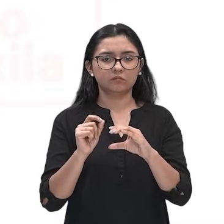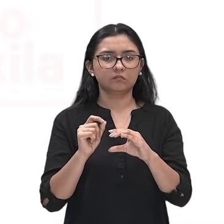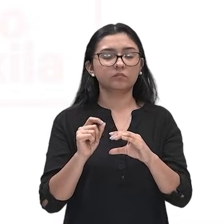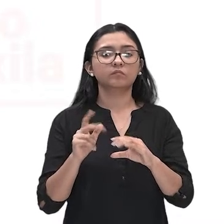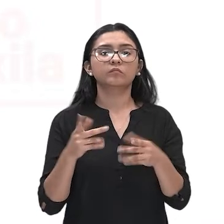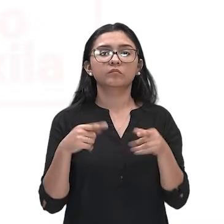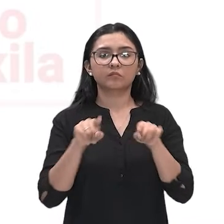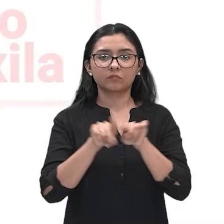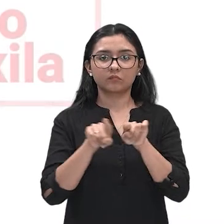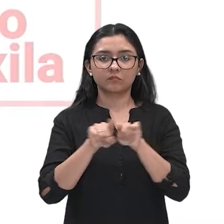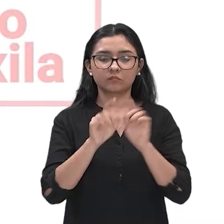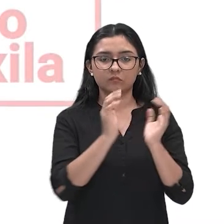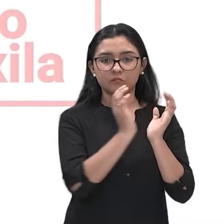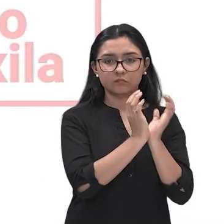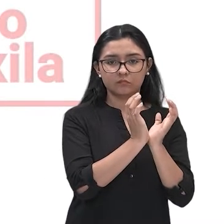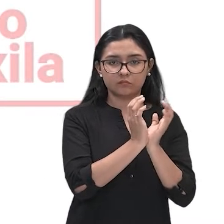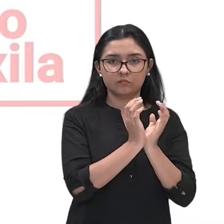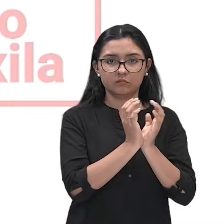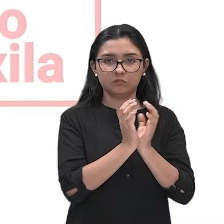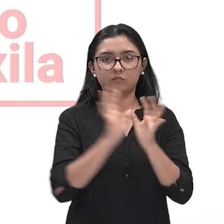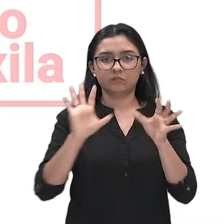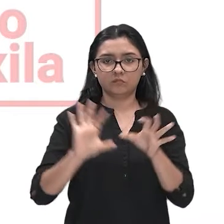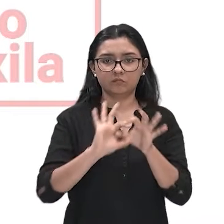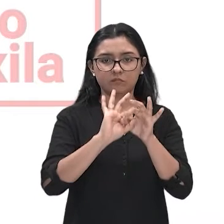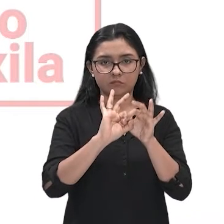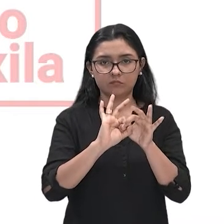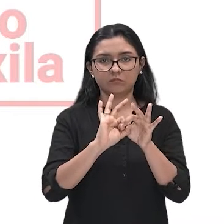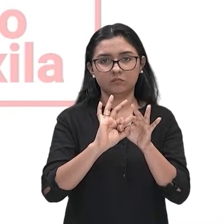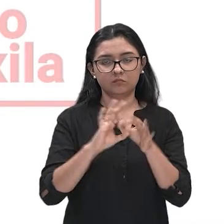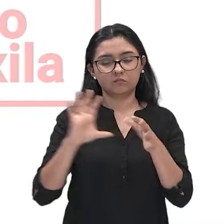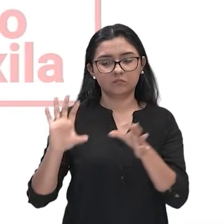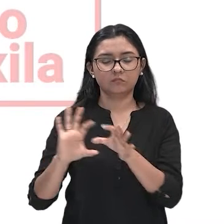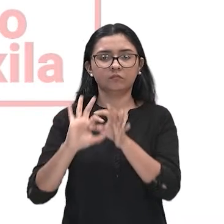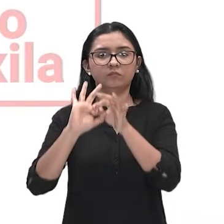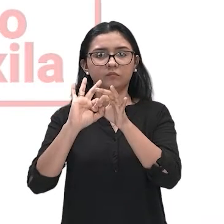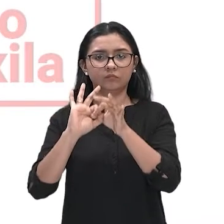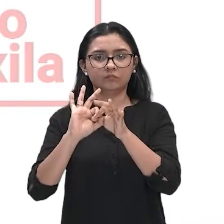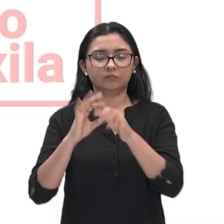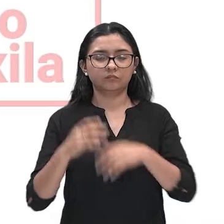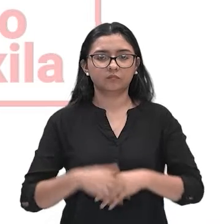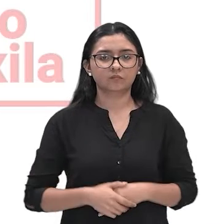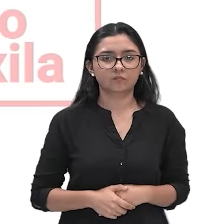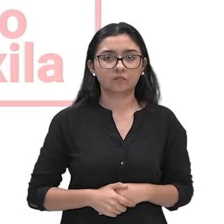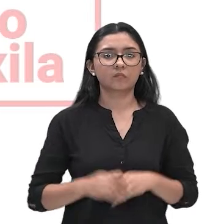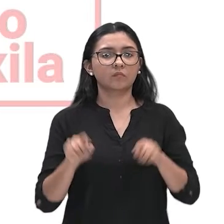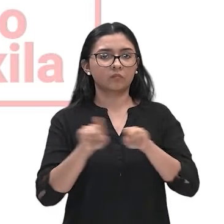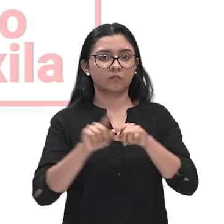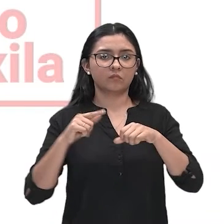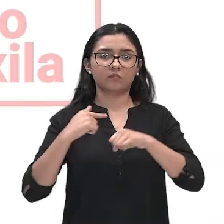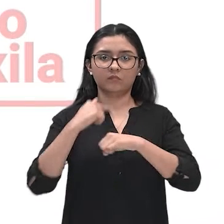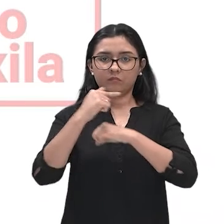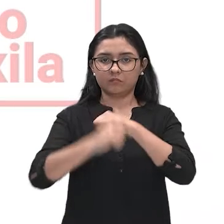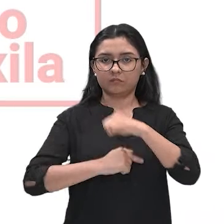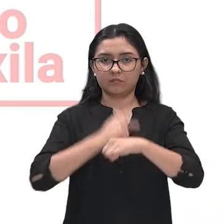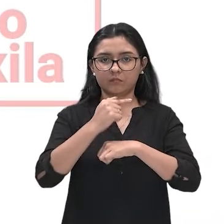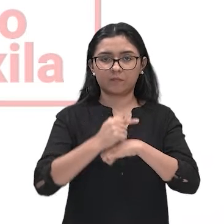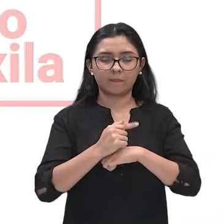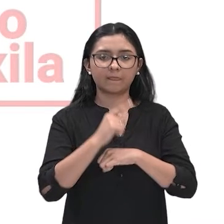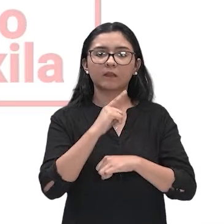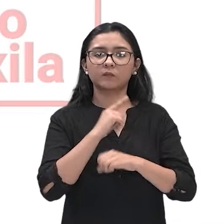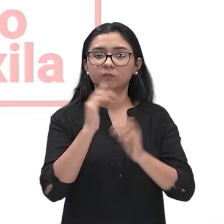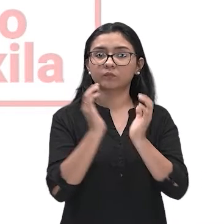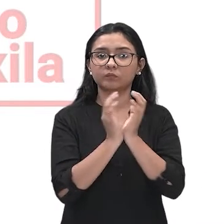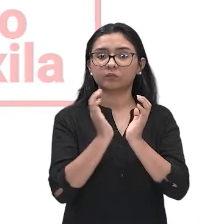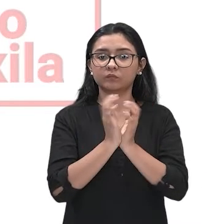grupo amino, ao grupo carboxila, a um átomo de hidrogênio. E por isso, há um grupo variável que